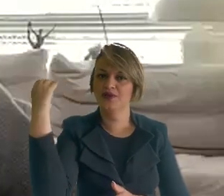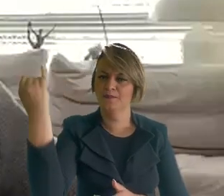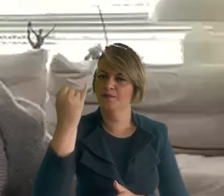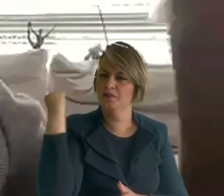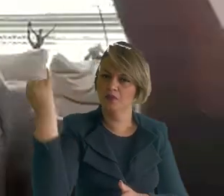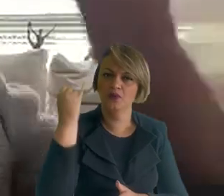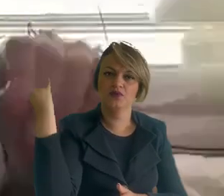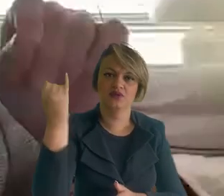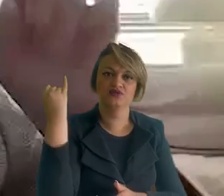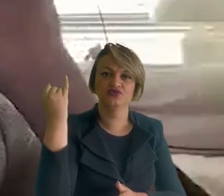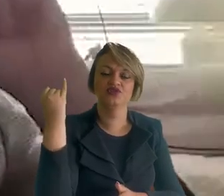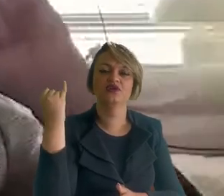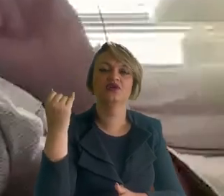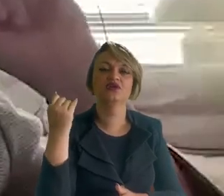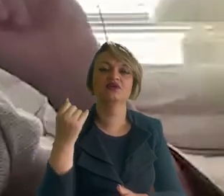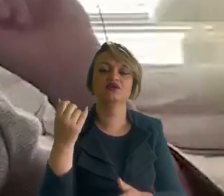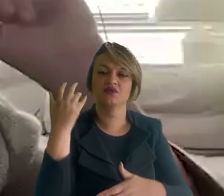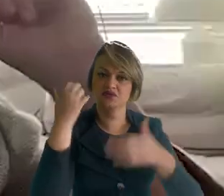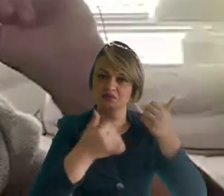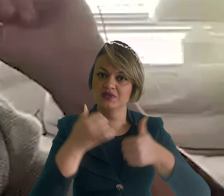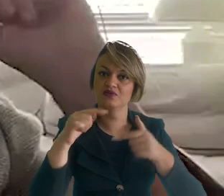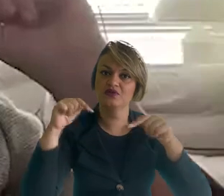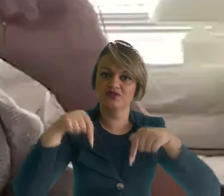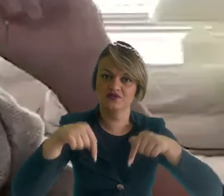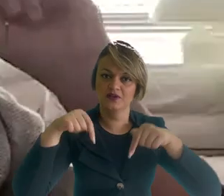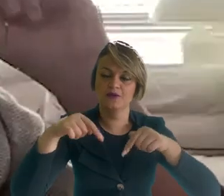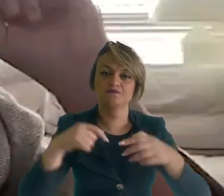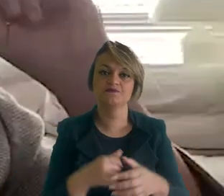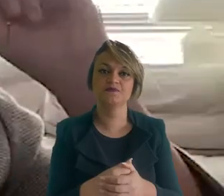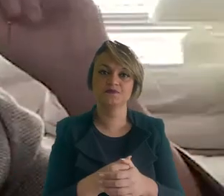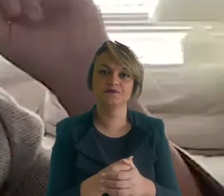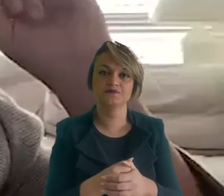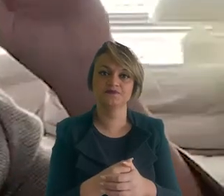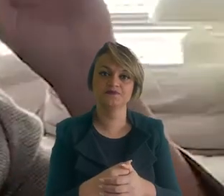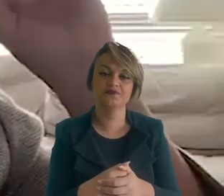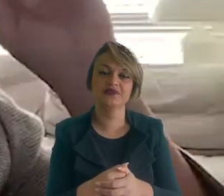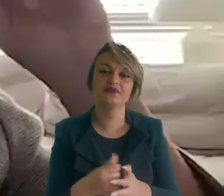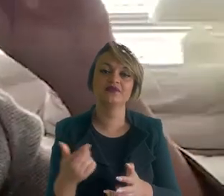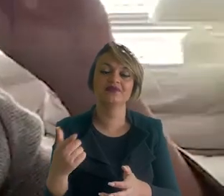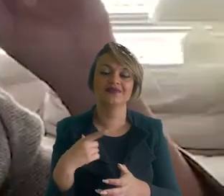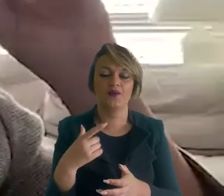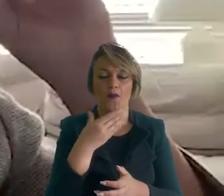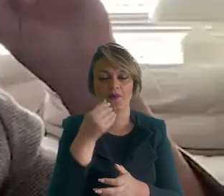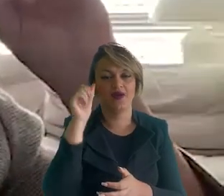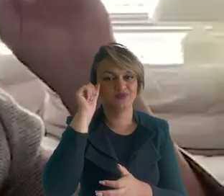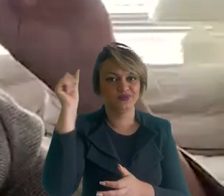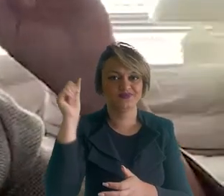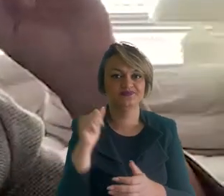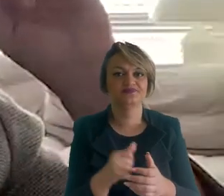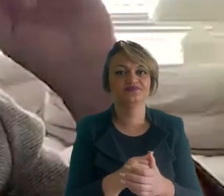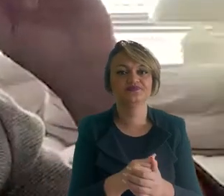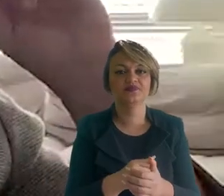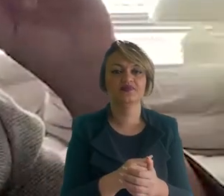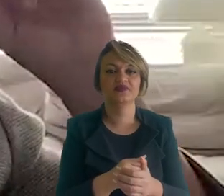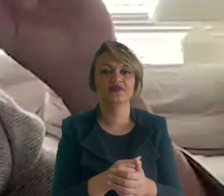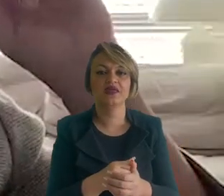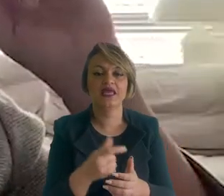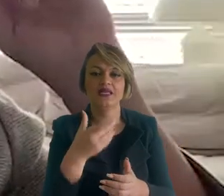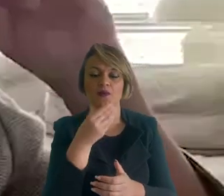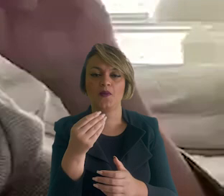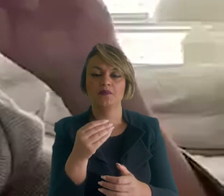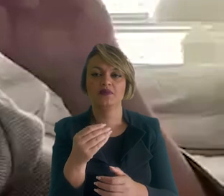importantíssima eu faço um parênteses no que estamos falando existe um autor ele é um